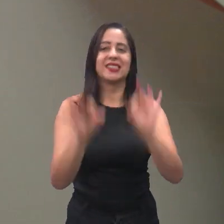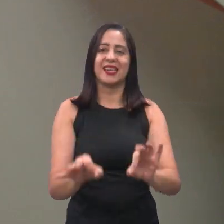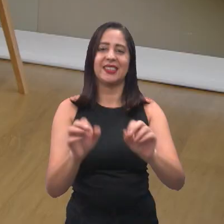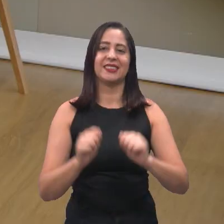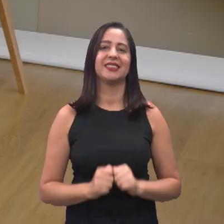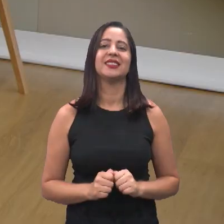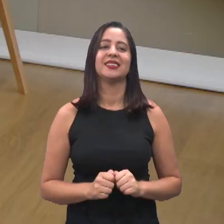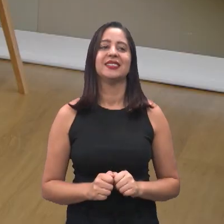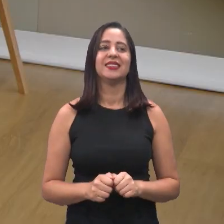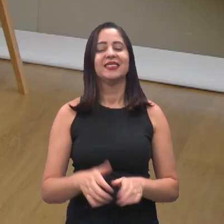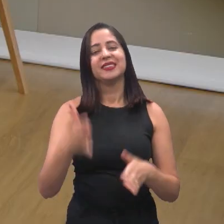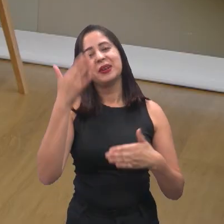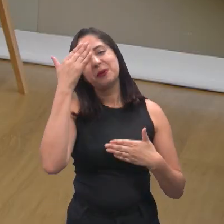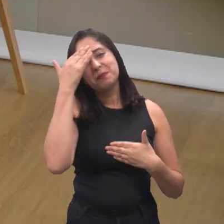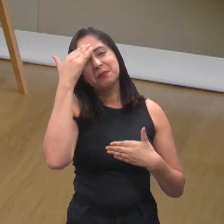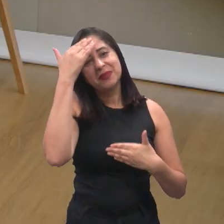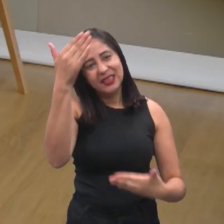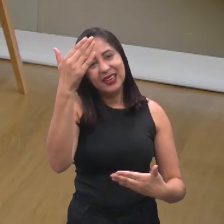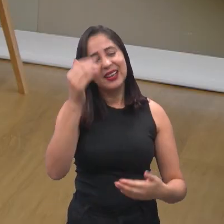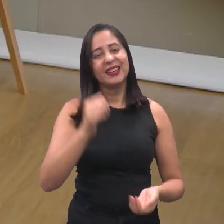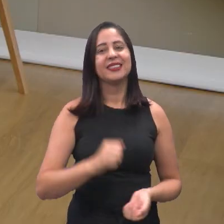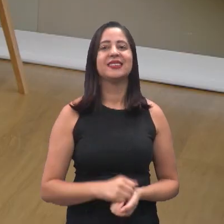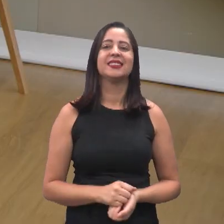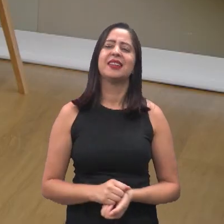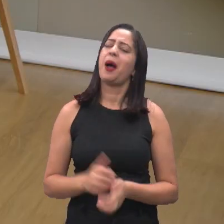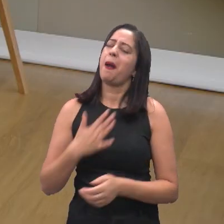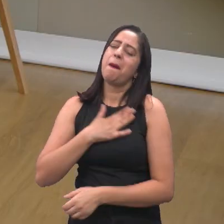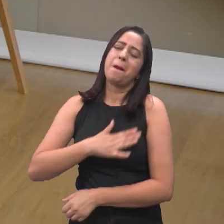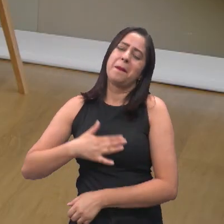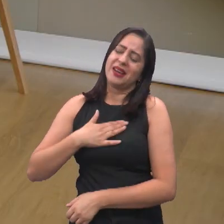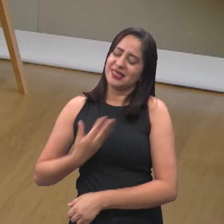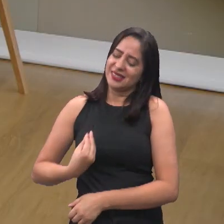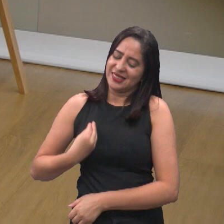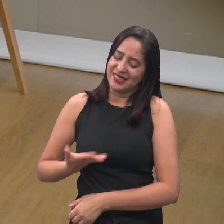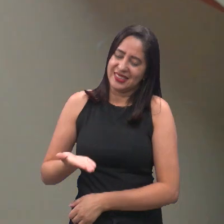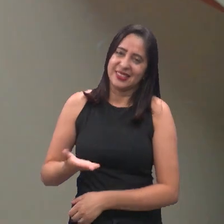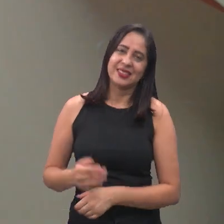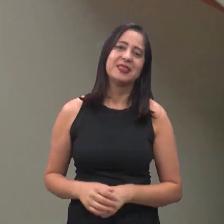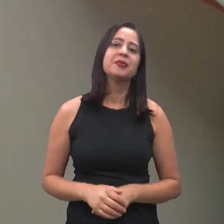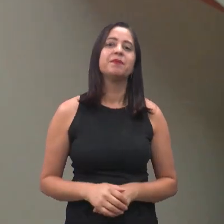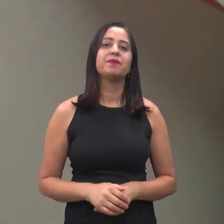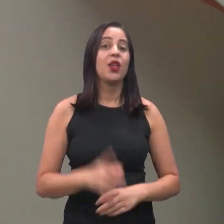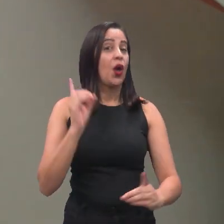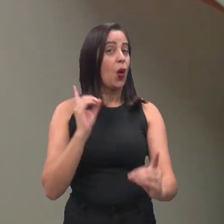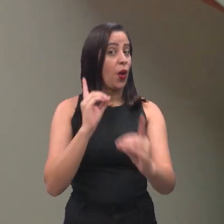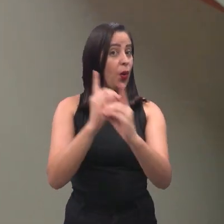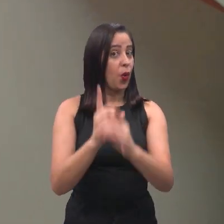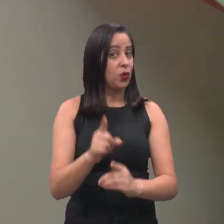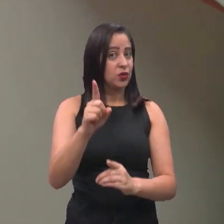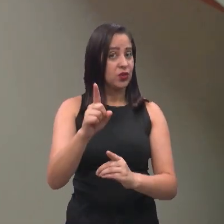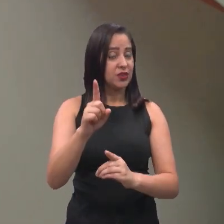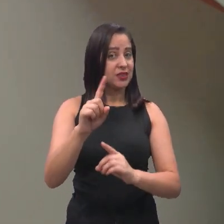Muito obrigada, Mariana, pela participação. Sempre um prazer, obrigada a vocês. Bom, eu encontro você no próximo De